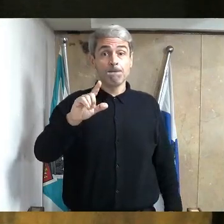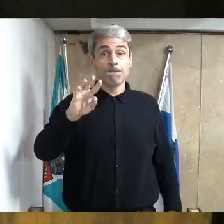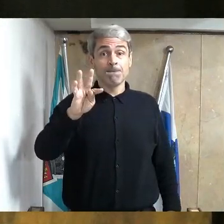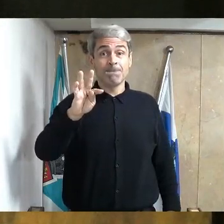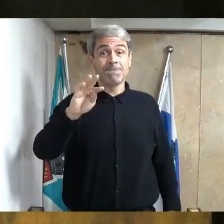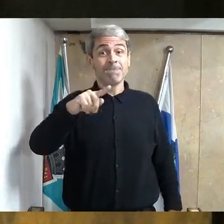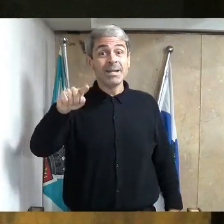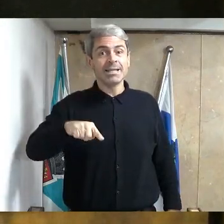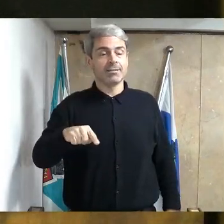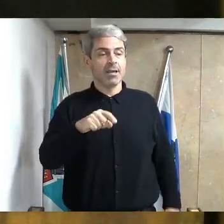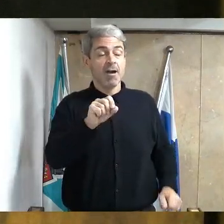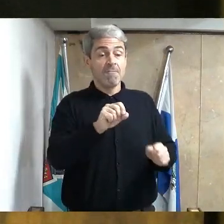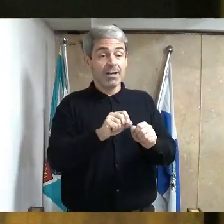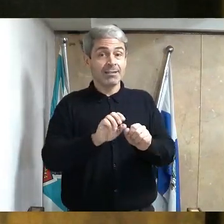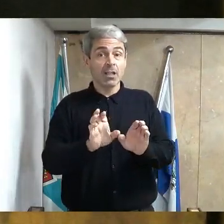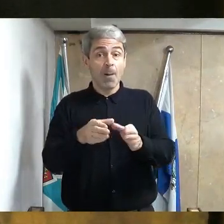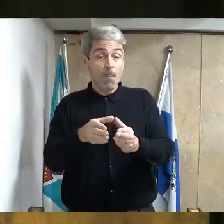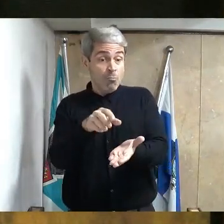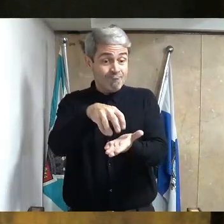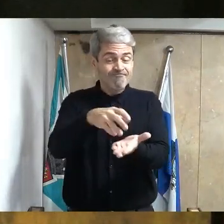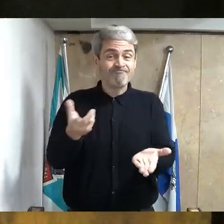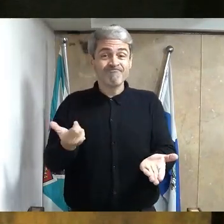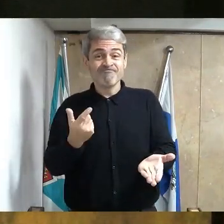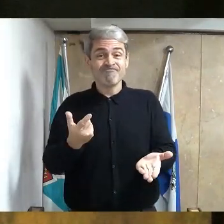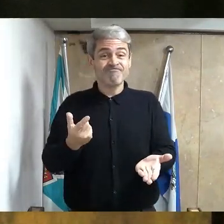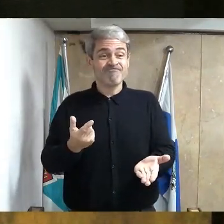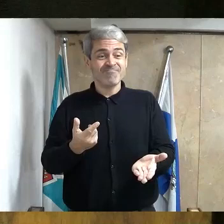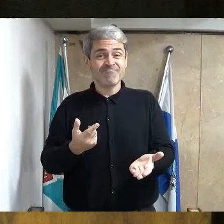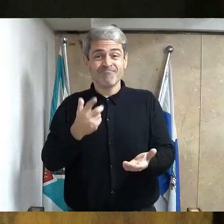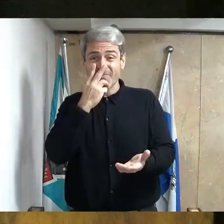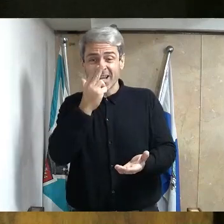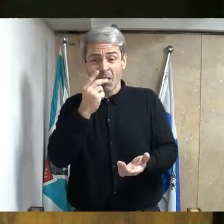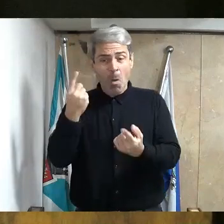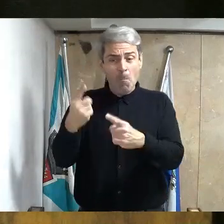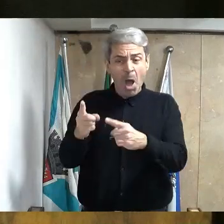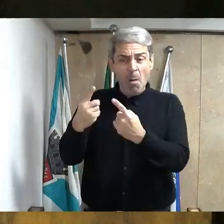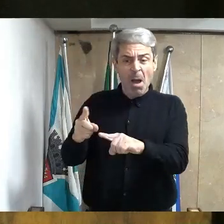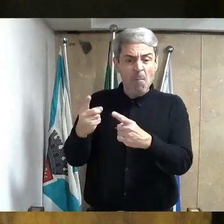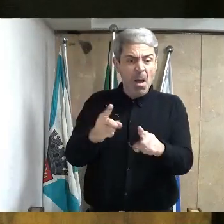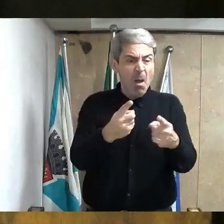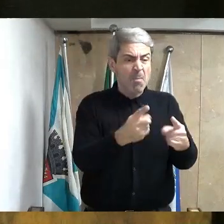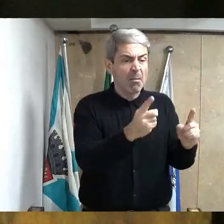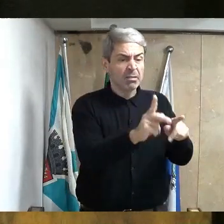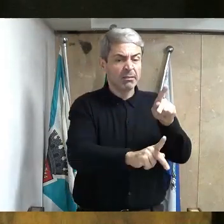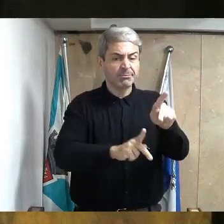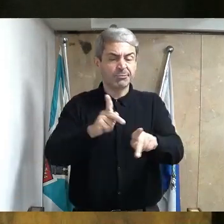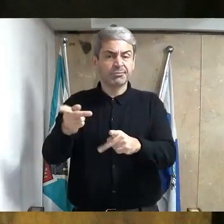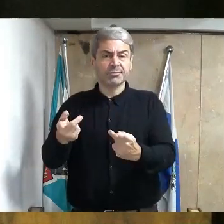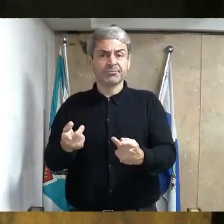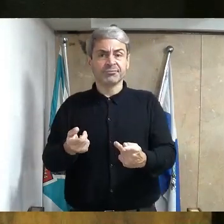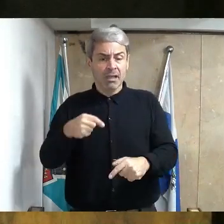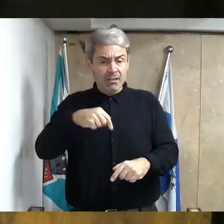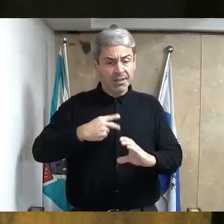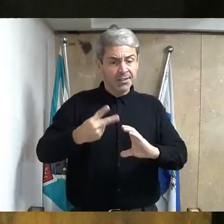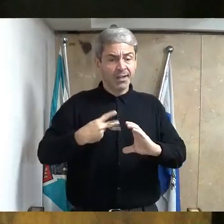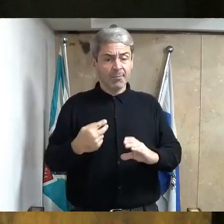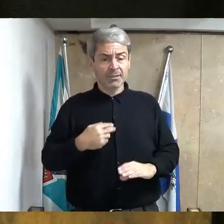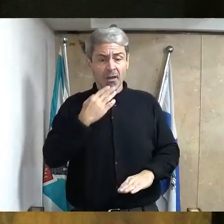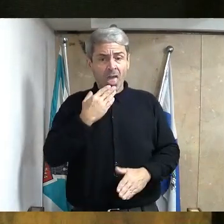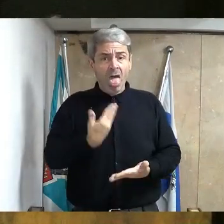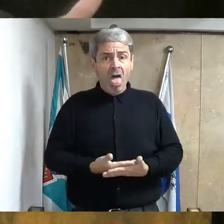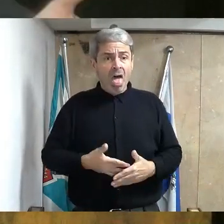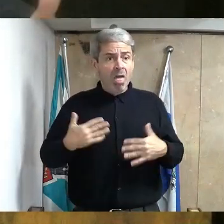A gente aqui nessa casa de lei, a gente fica perplexo em relação ao que está